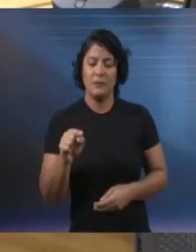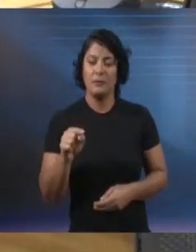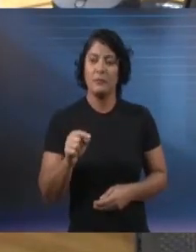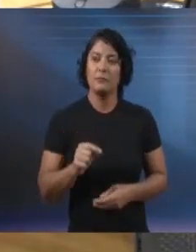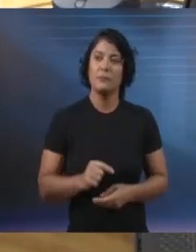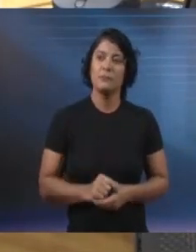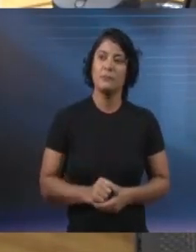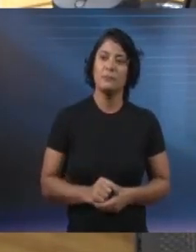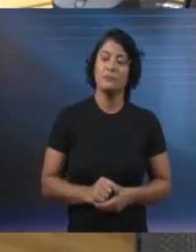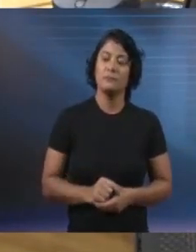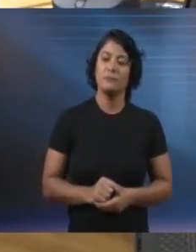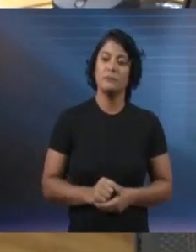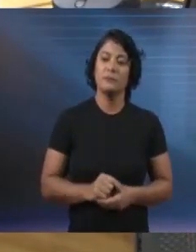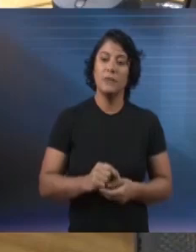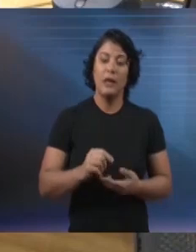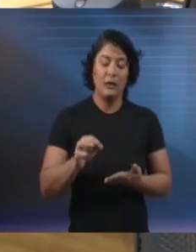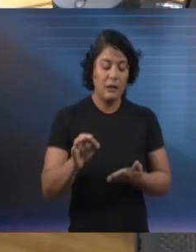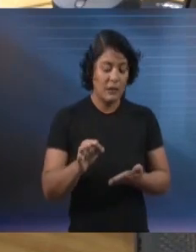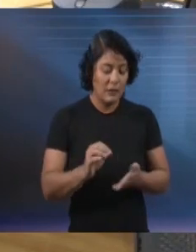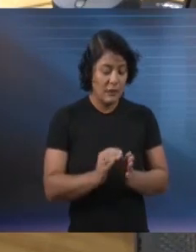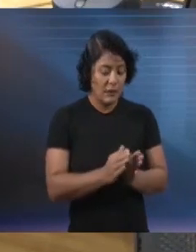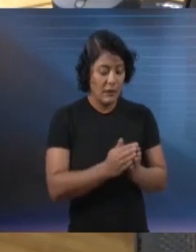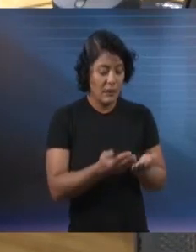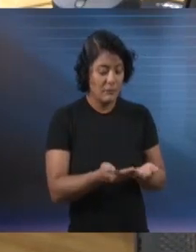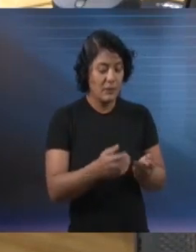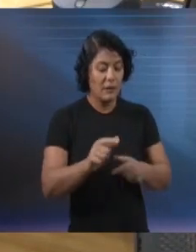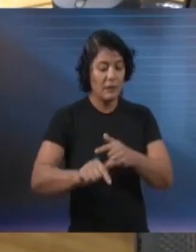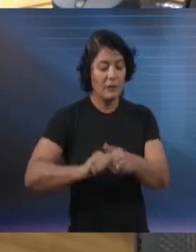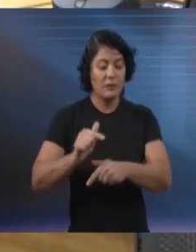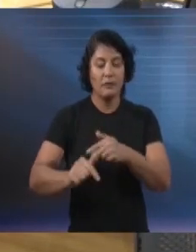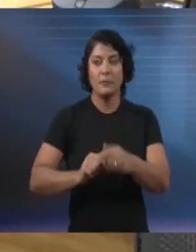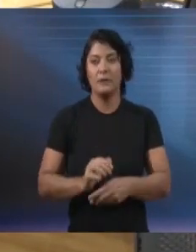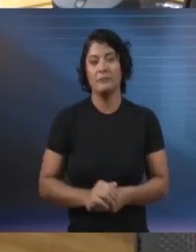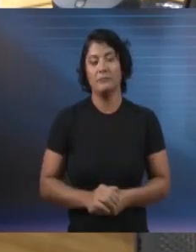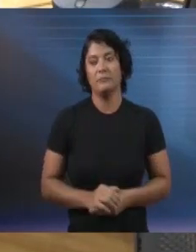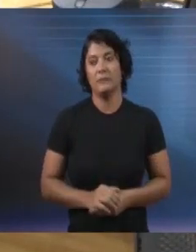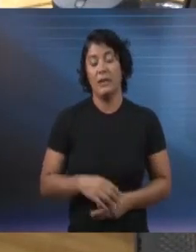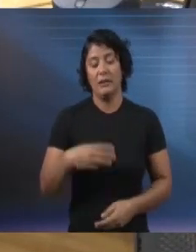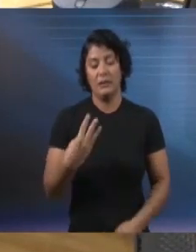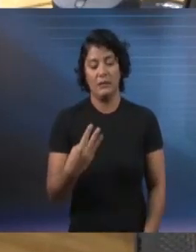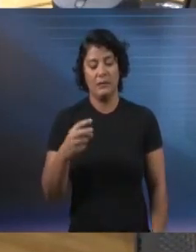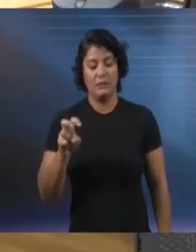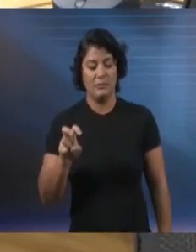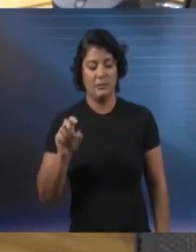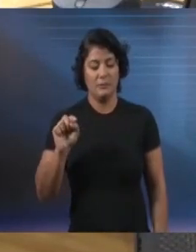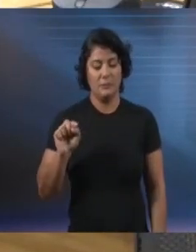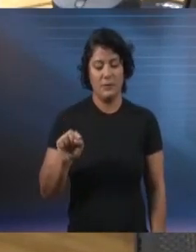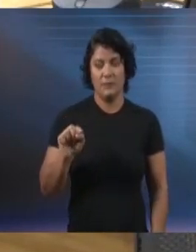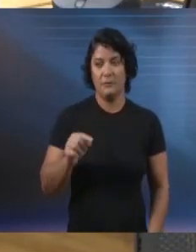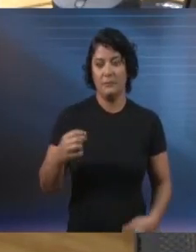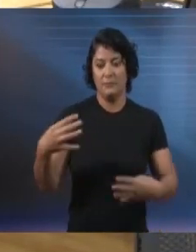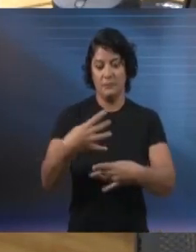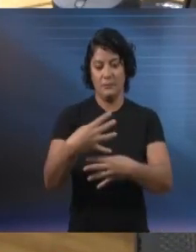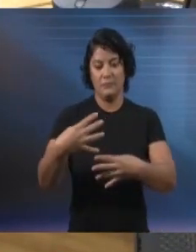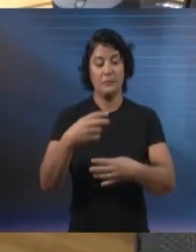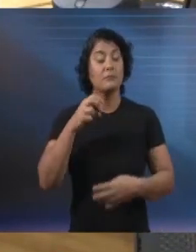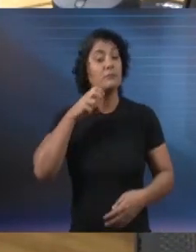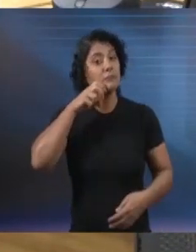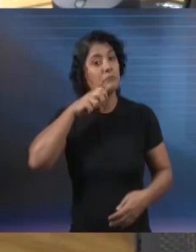do Norte, em torno de 35 mil empregos na cidade do Natal.